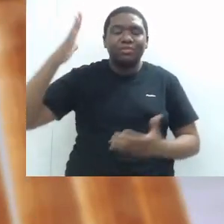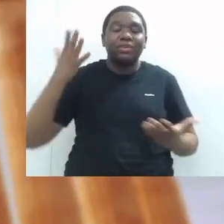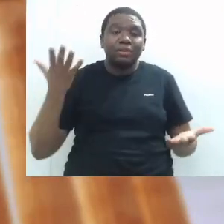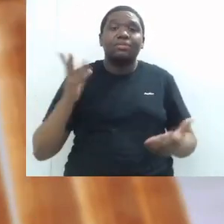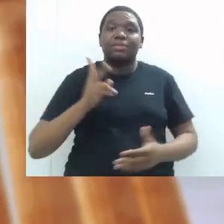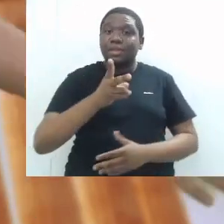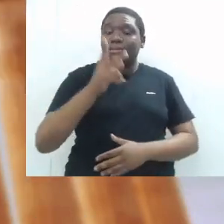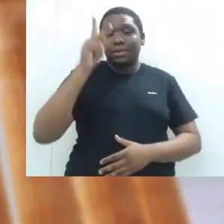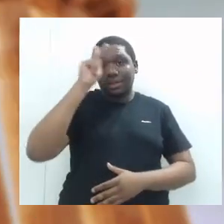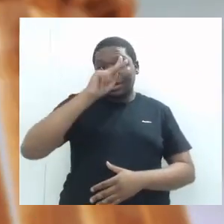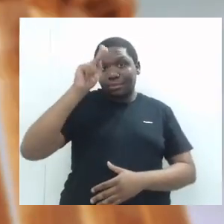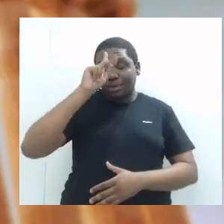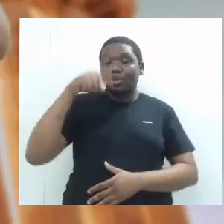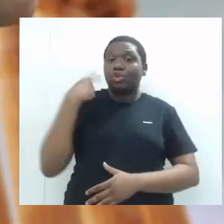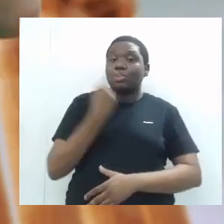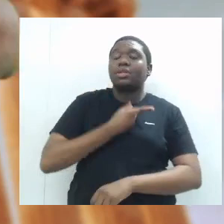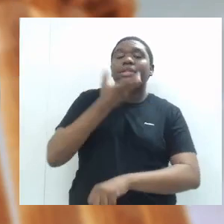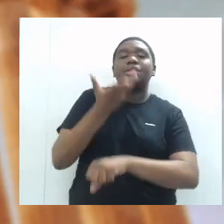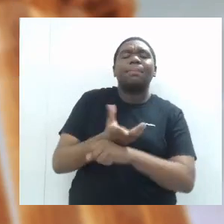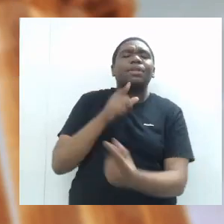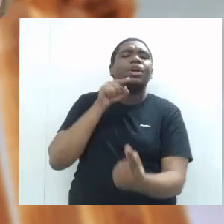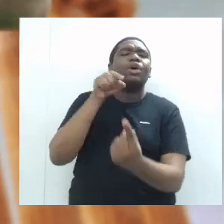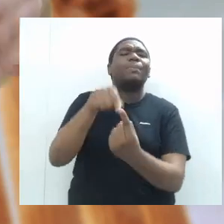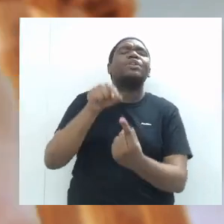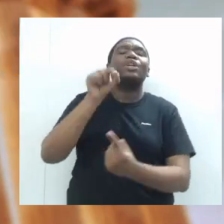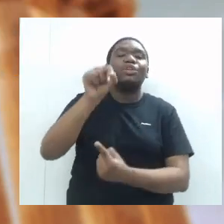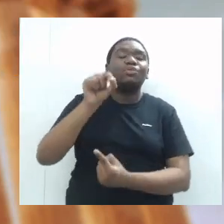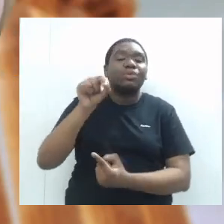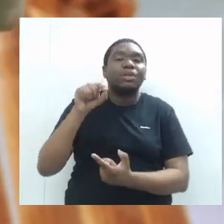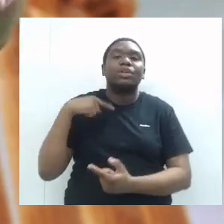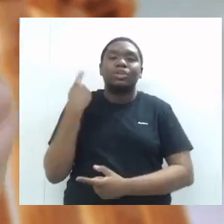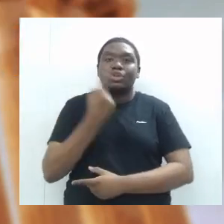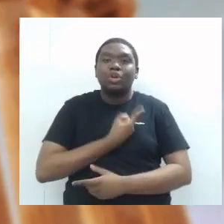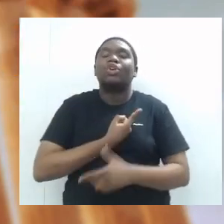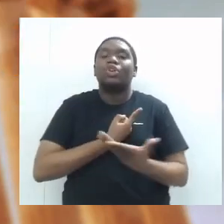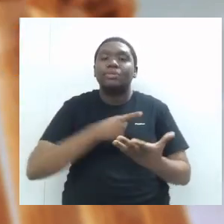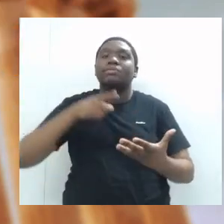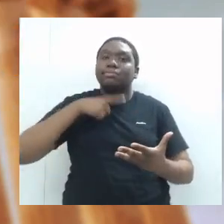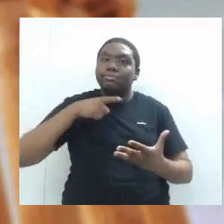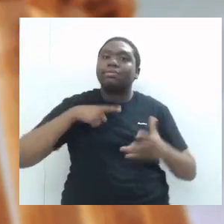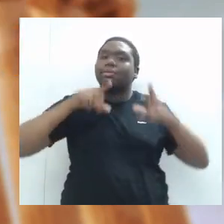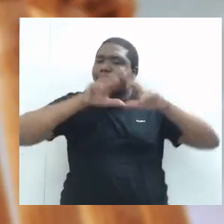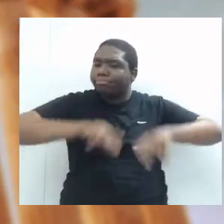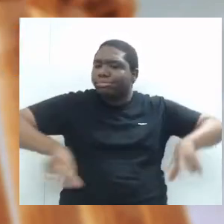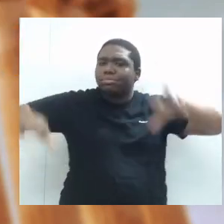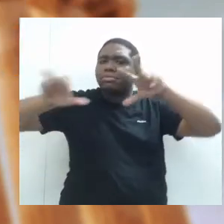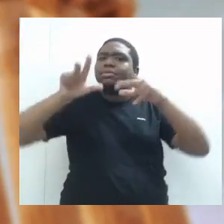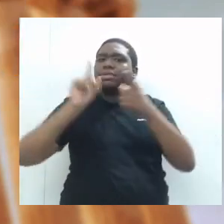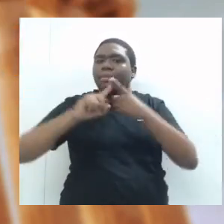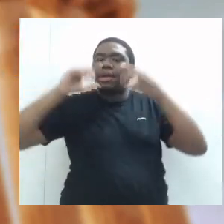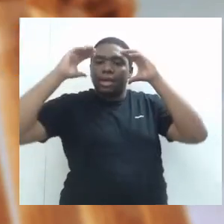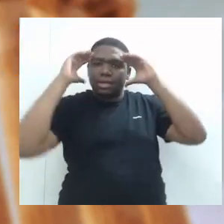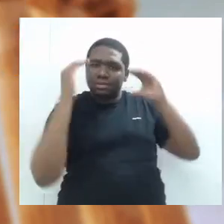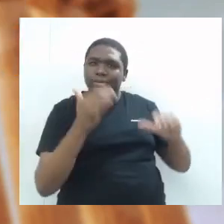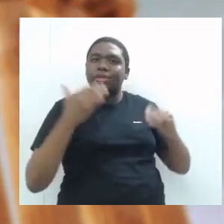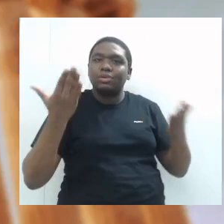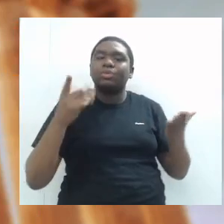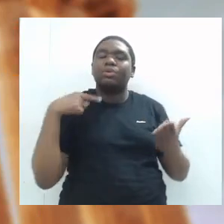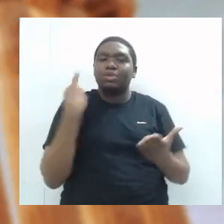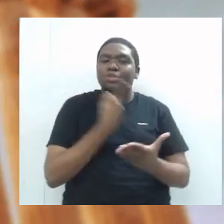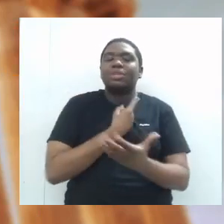que o nosso componente busca o quê? A pluralidade, o respeito. E mando um abraço para todos